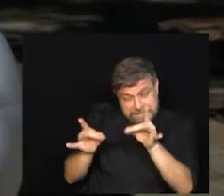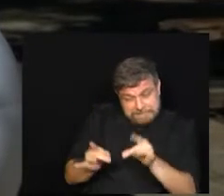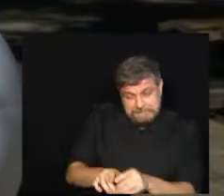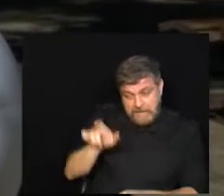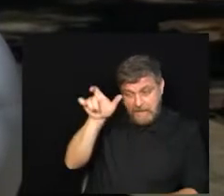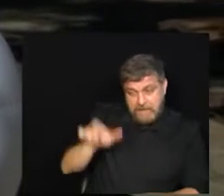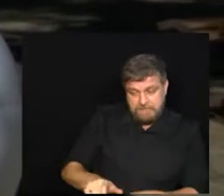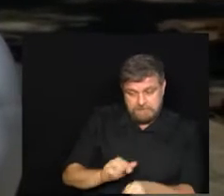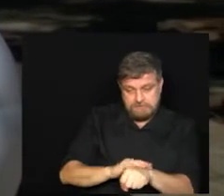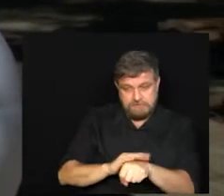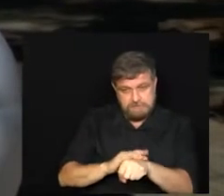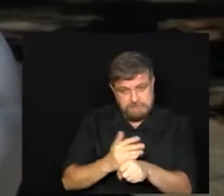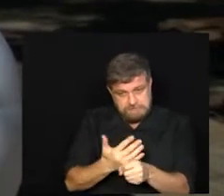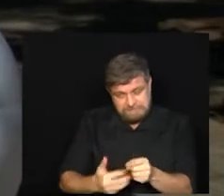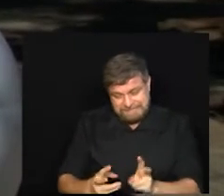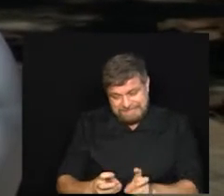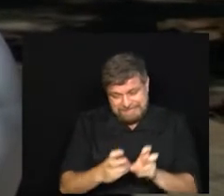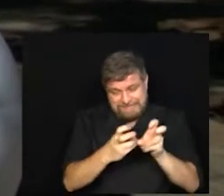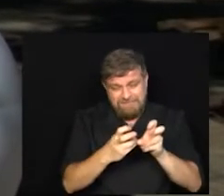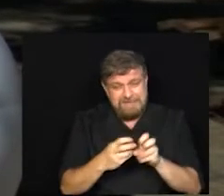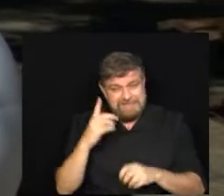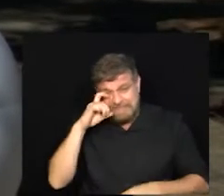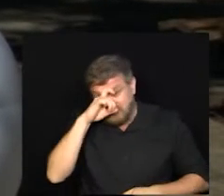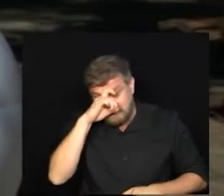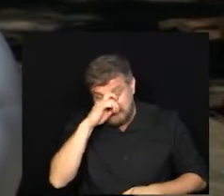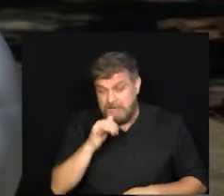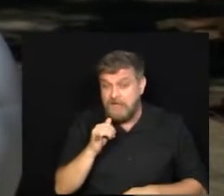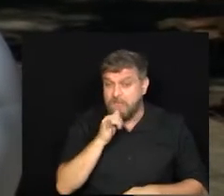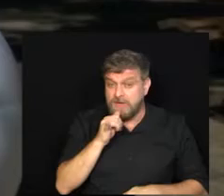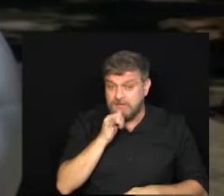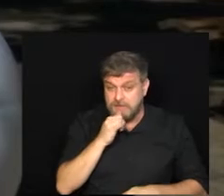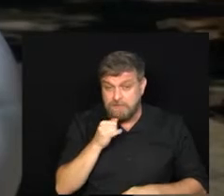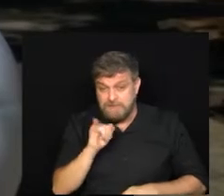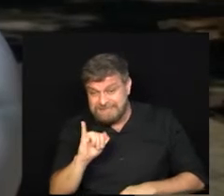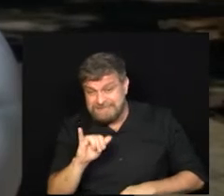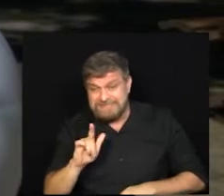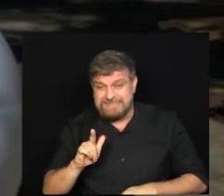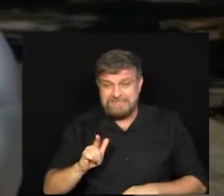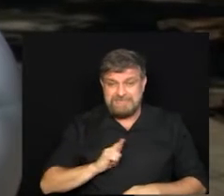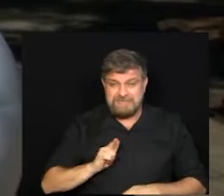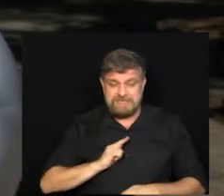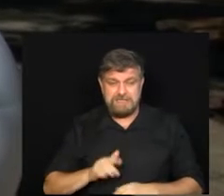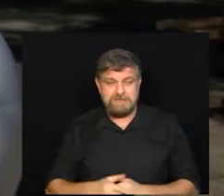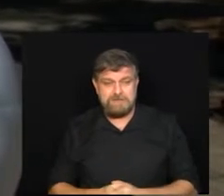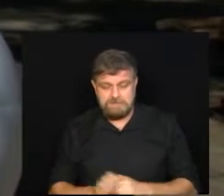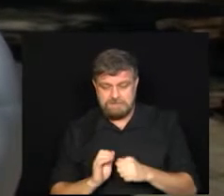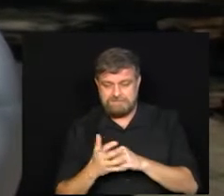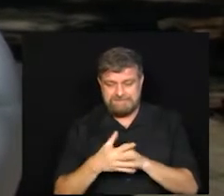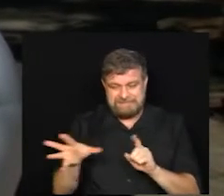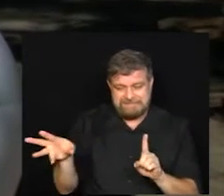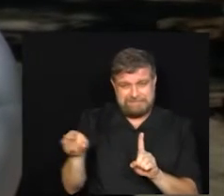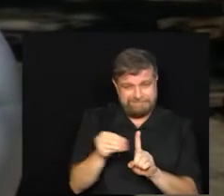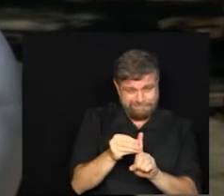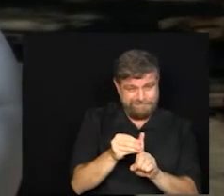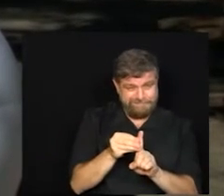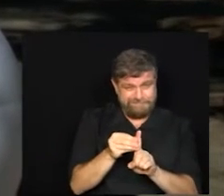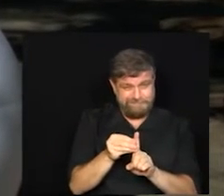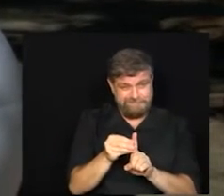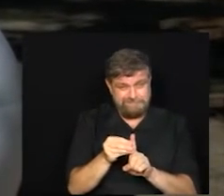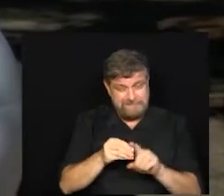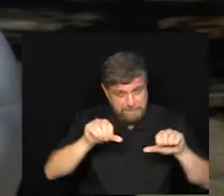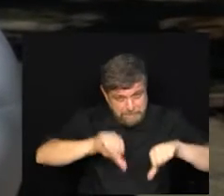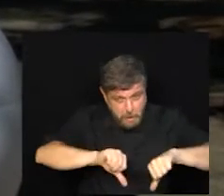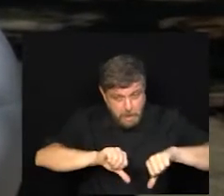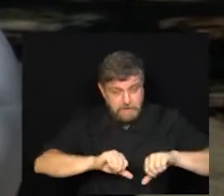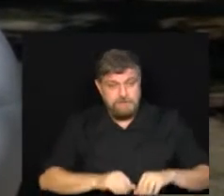a leucemia, vai ter mais dificuldade, por exemplo, caso acaba sendo contaminado pelo coronavírus?